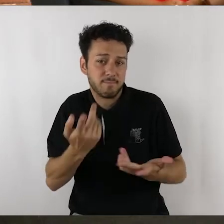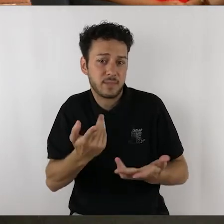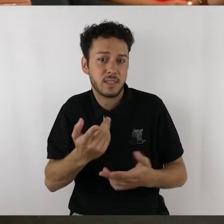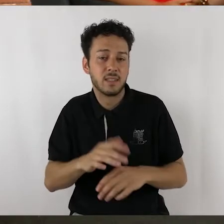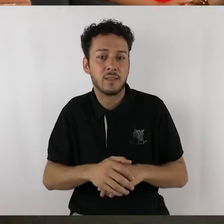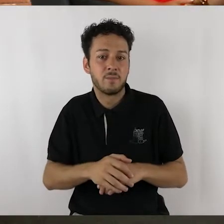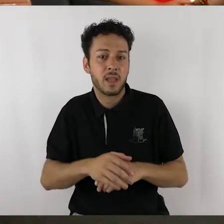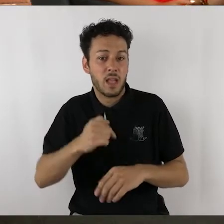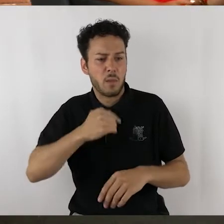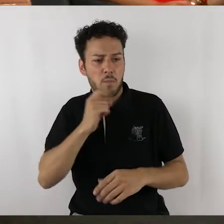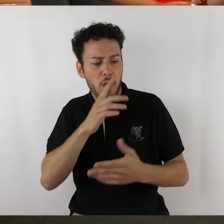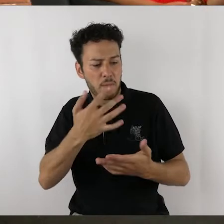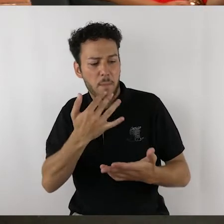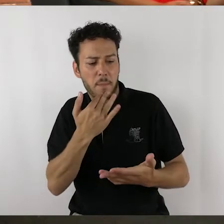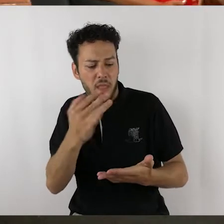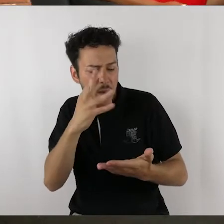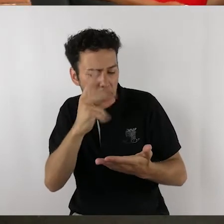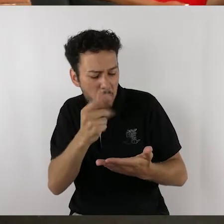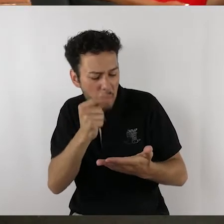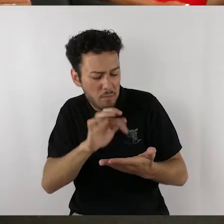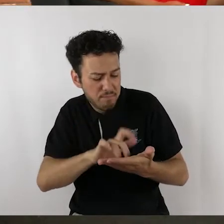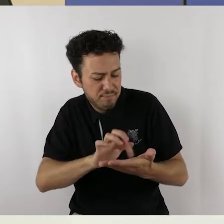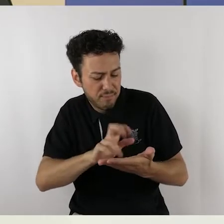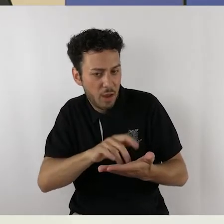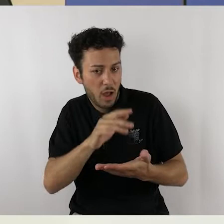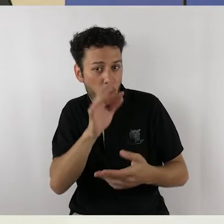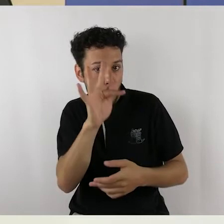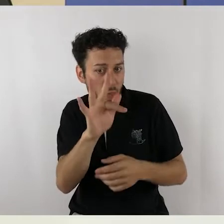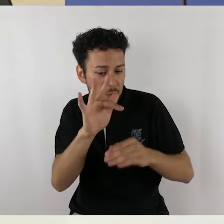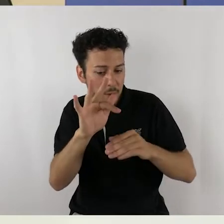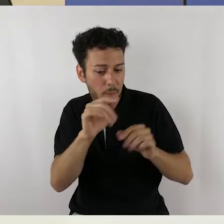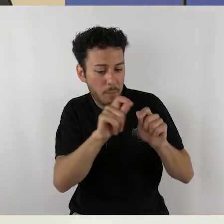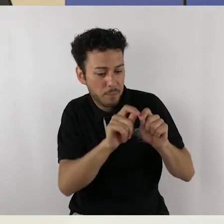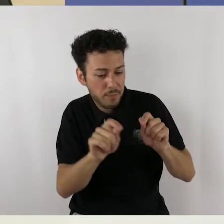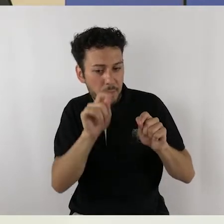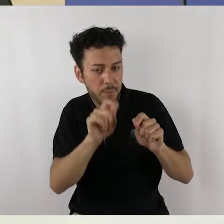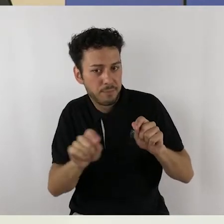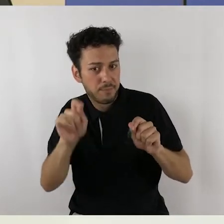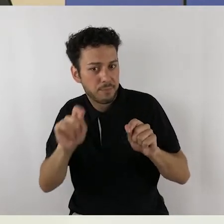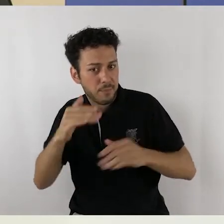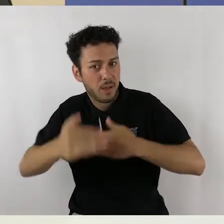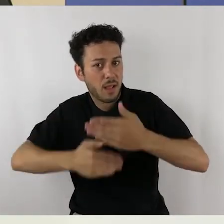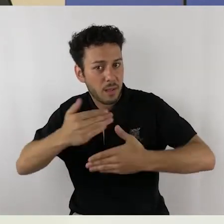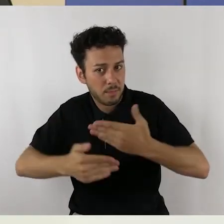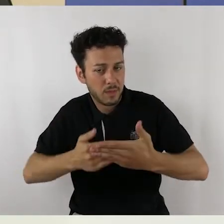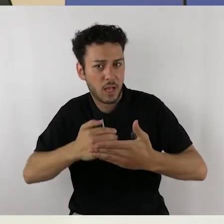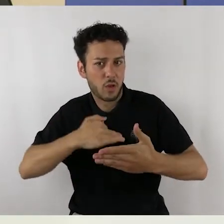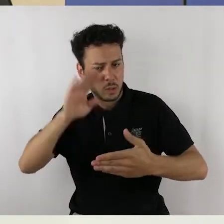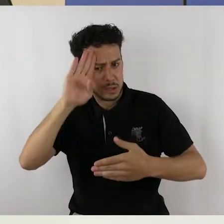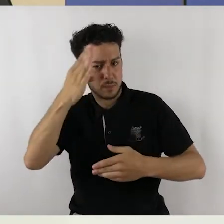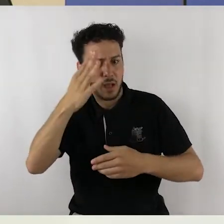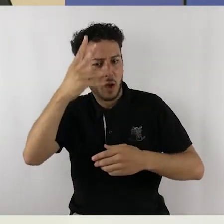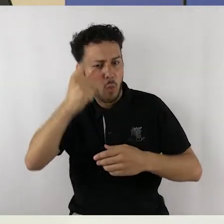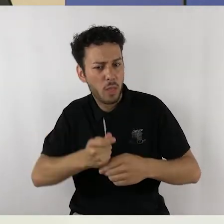nessa calculadora quando posso pedir em apenas Quatro Passos fico a saber